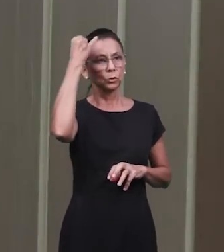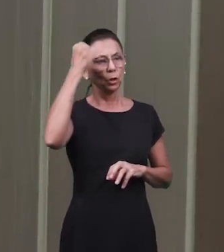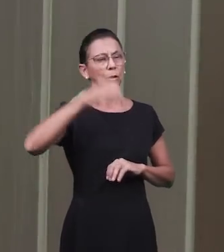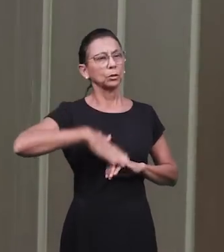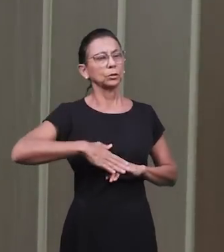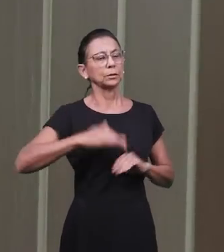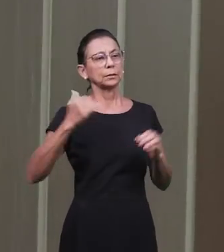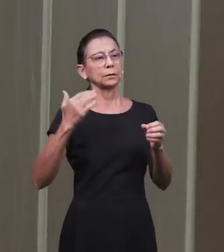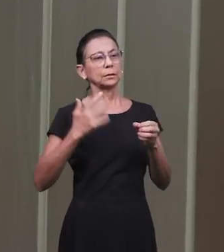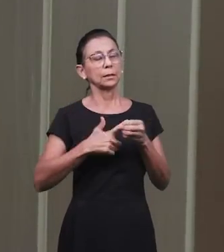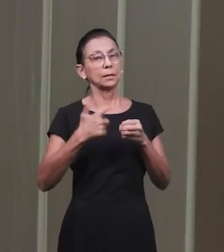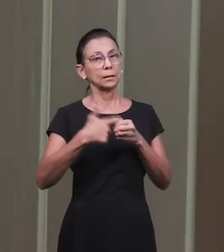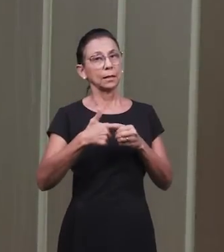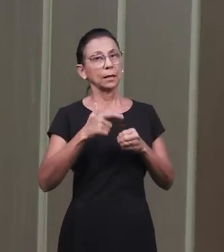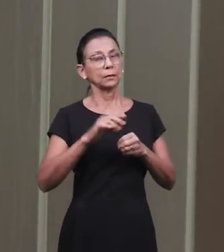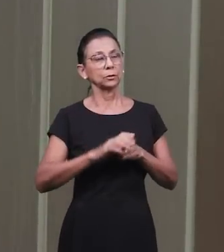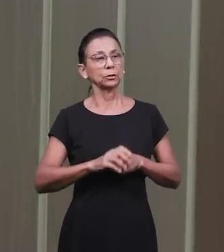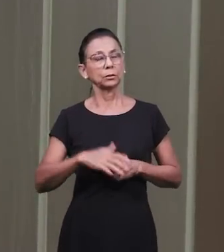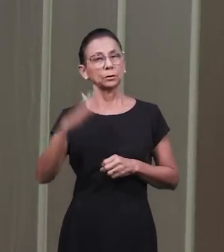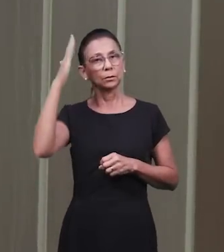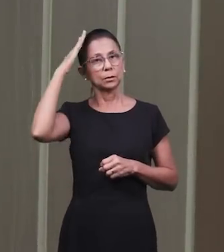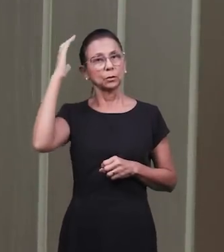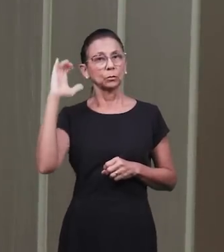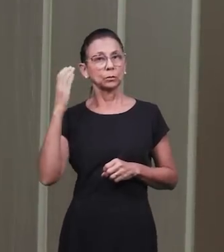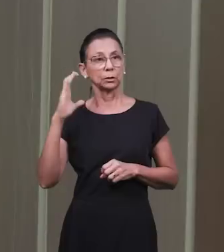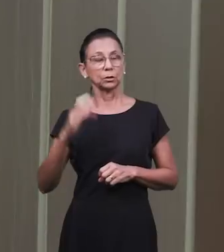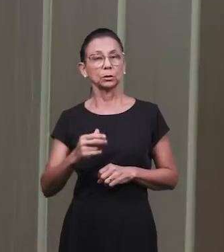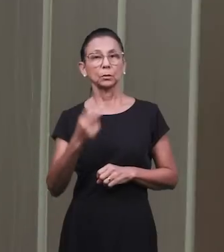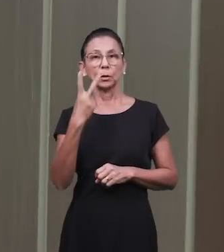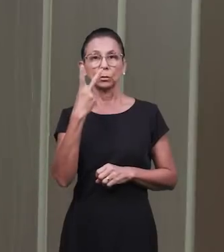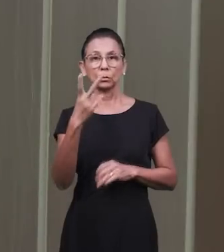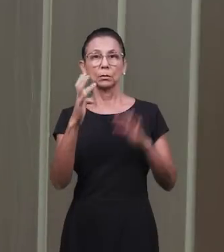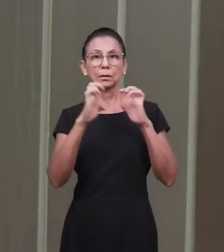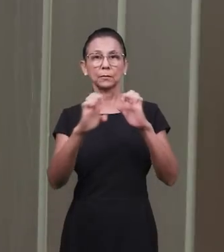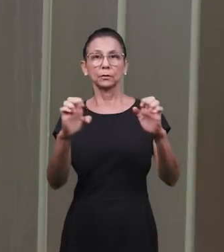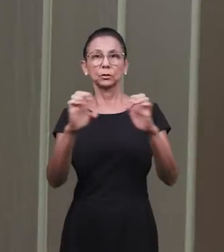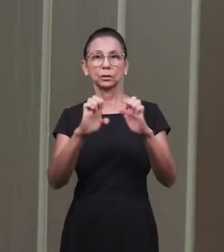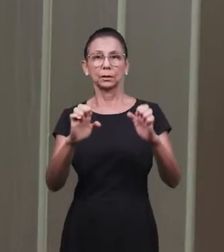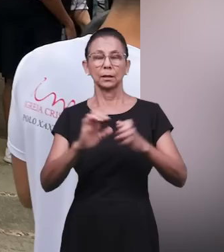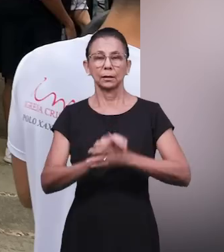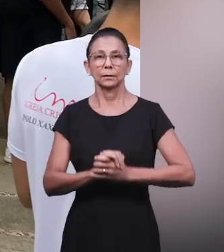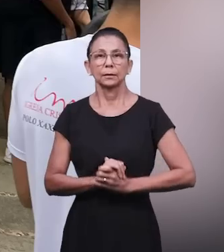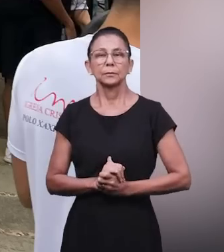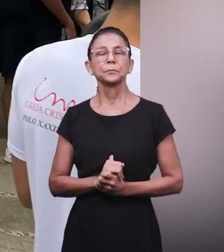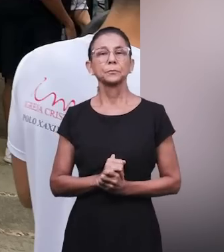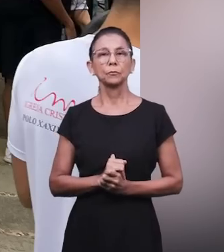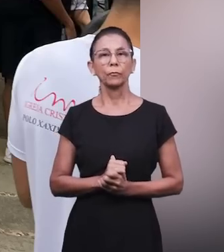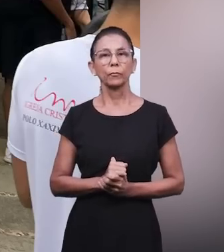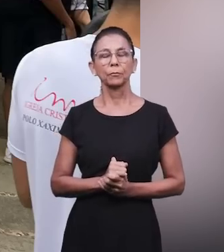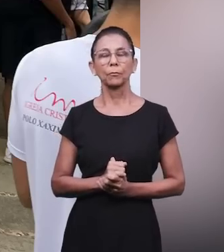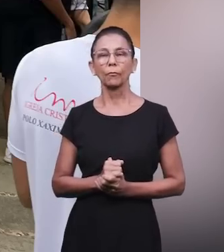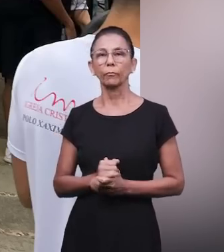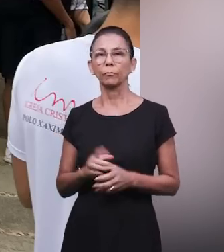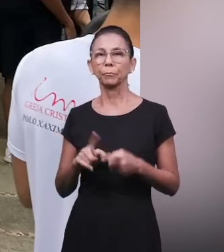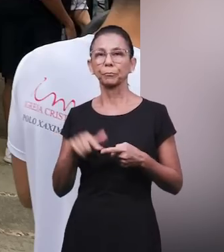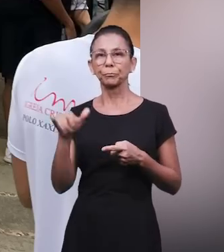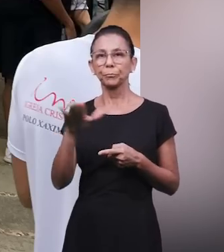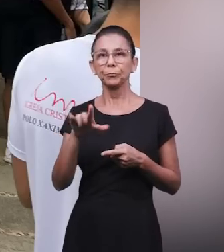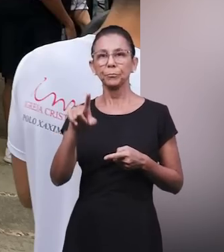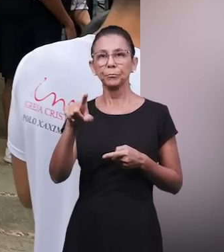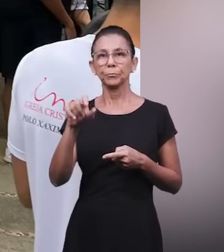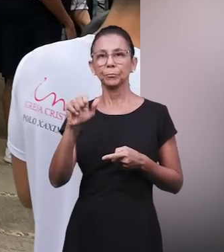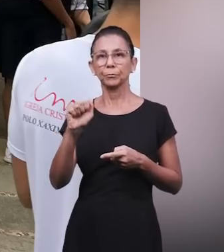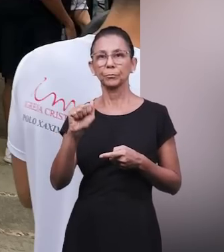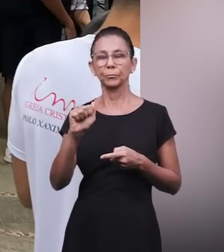ainda queremos mostrar 2 evangelizações que foram feitas em uma área chamada Xaxim. Uma foi na